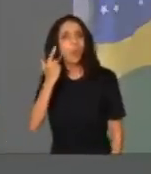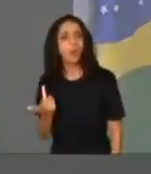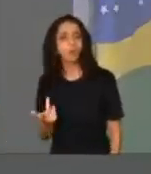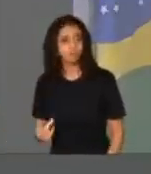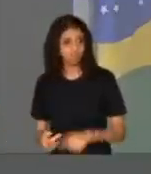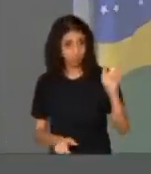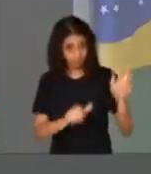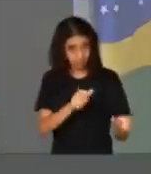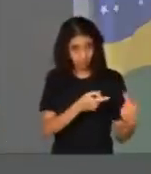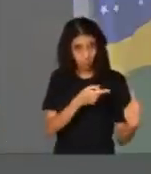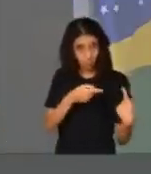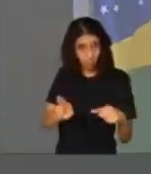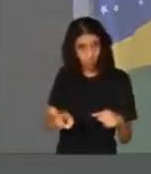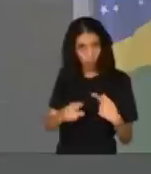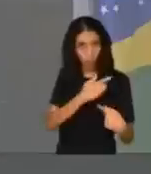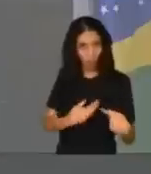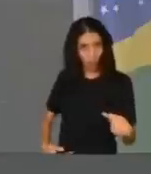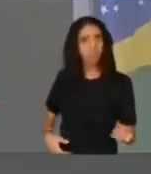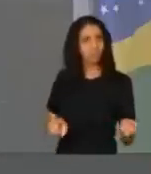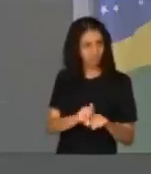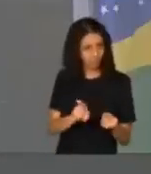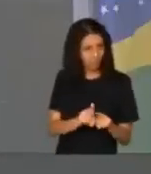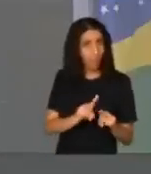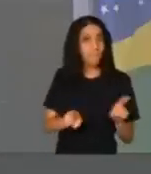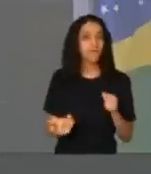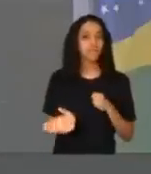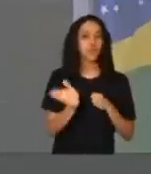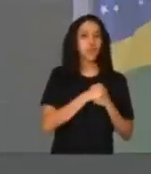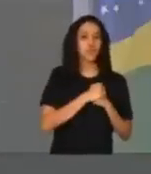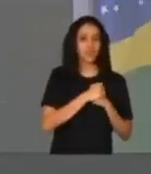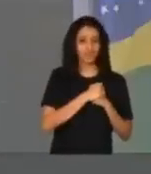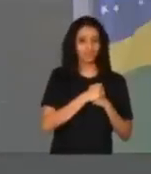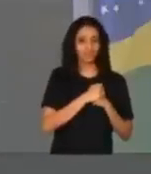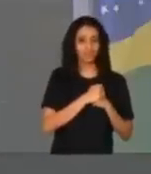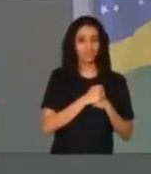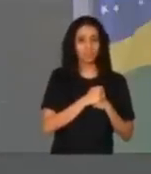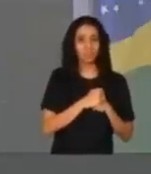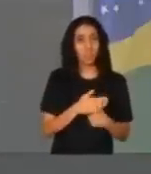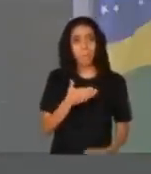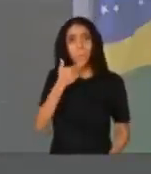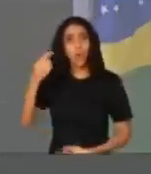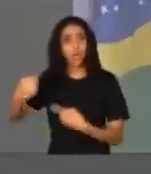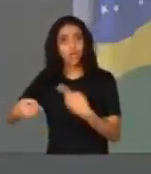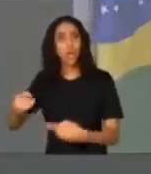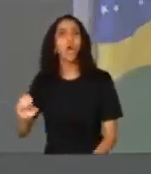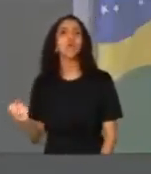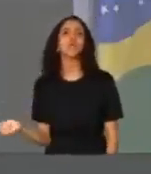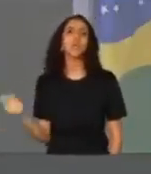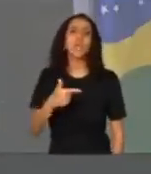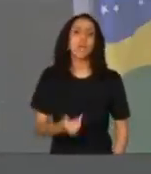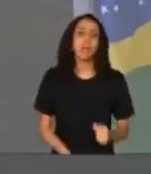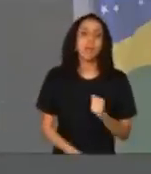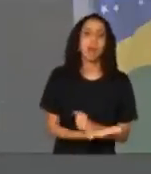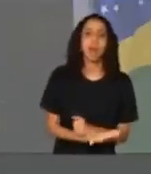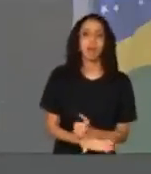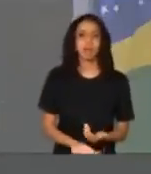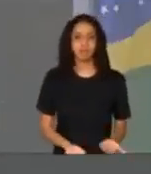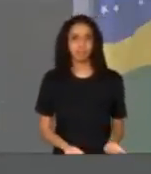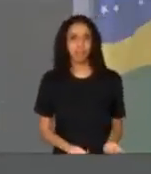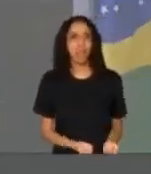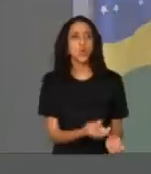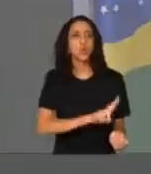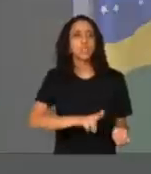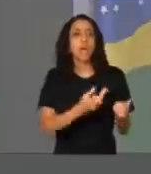oposição, só que nos bastidores, não nos microfones, do que utilizar propina, do que utilizar o poder público, do que utilizar dinheiro público para